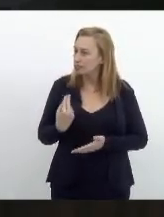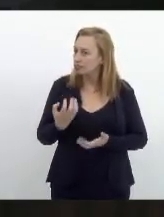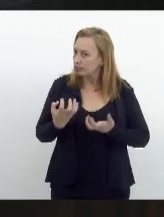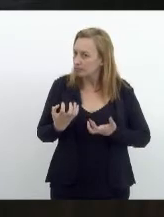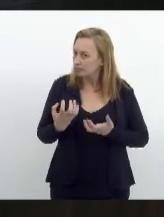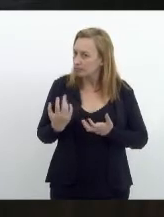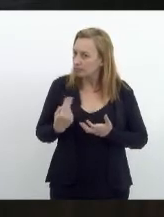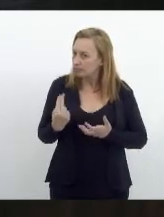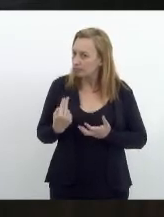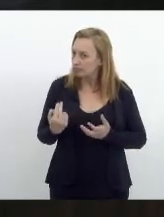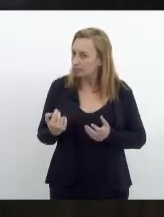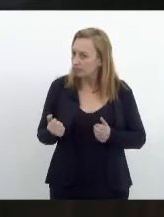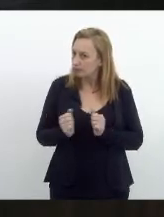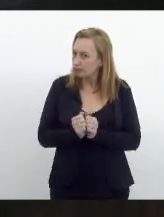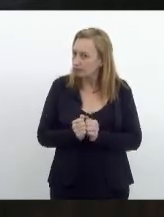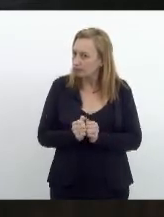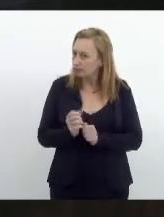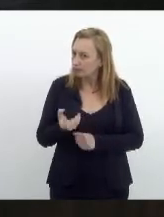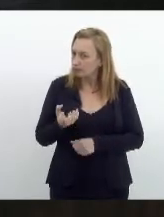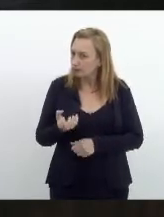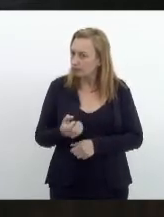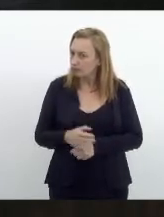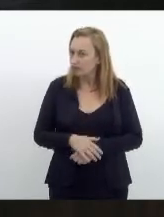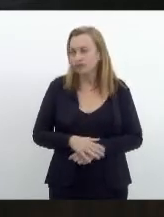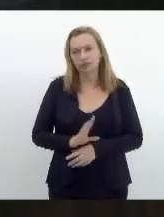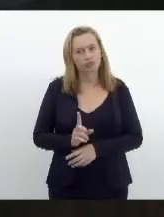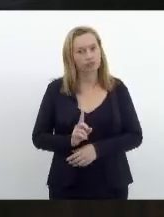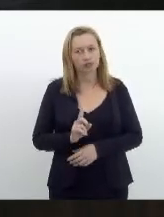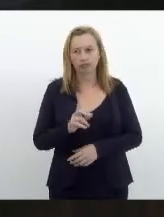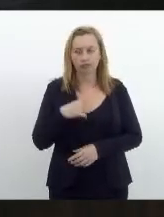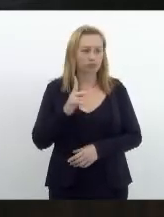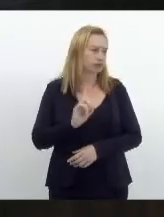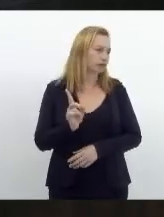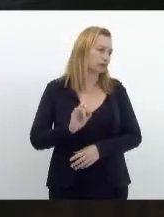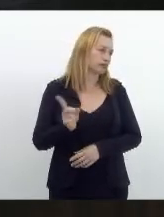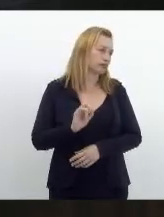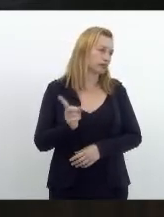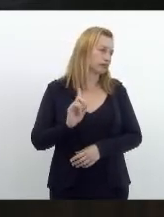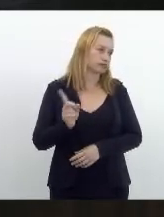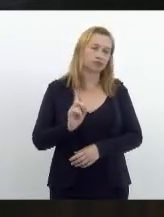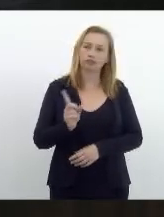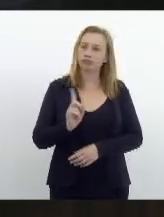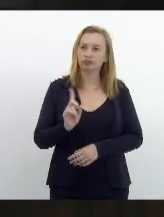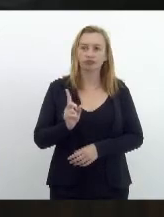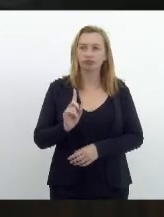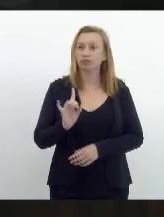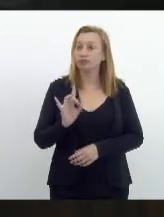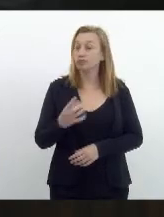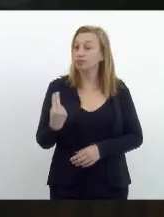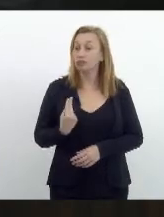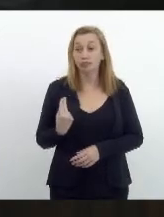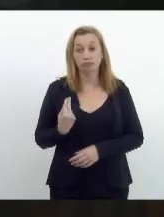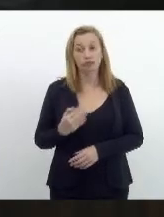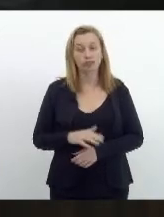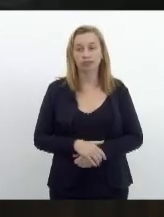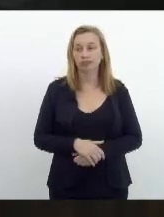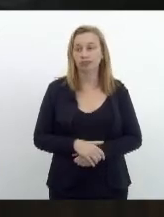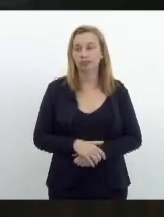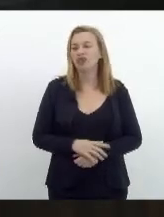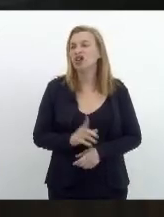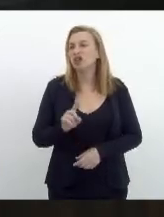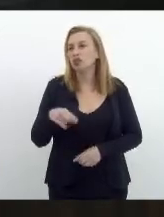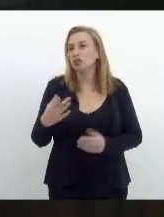ser coautor ou não? Quero, mas posso dar o parecer aí. Não, não, aí não. Aí eu vou. Não, mas é depois, quando estiver